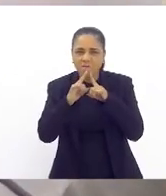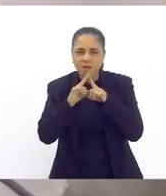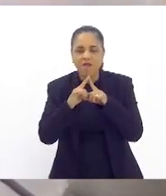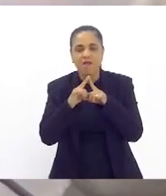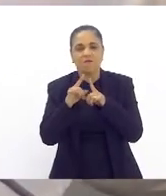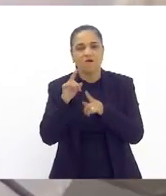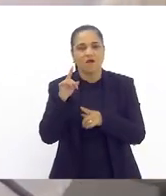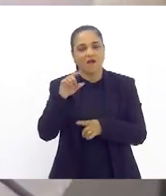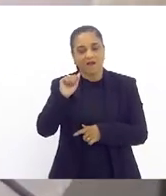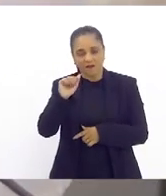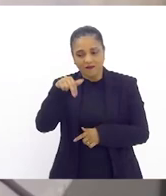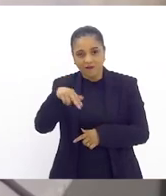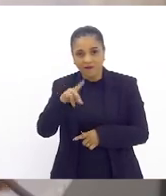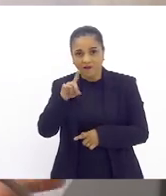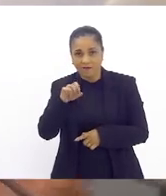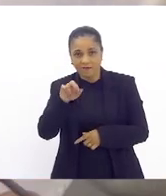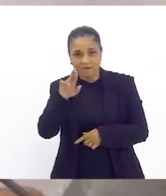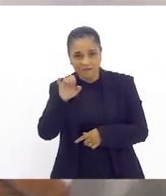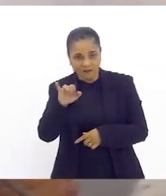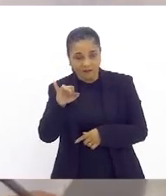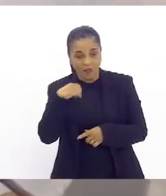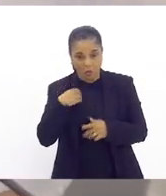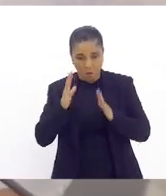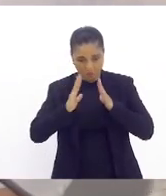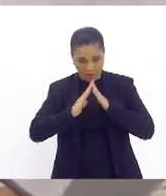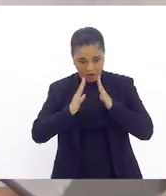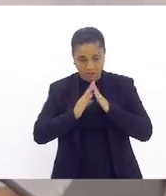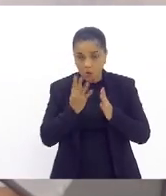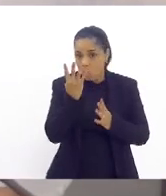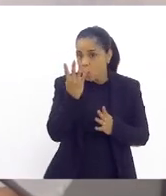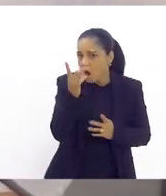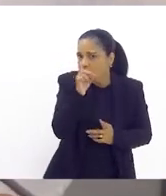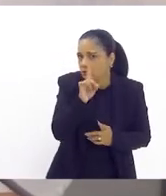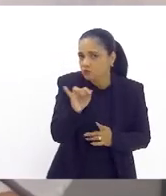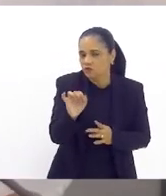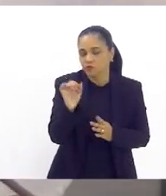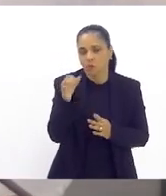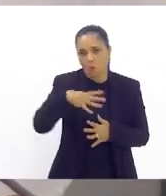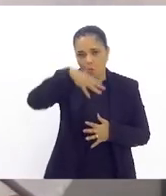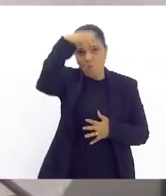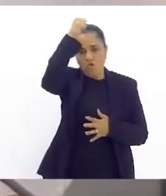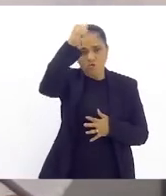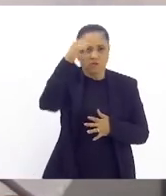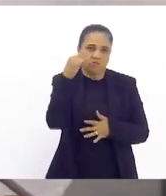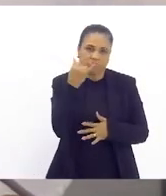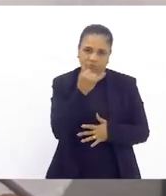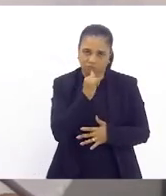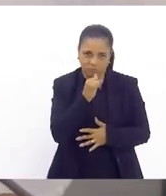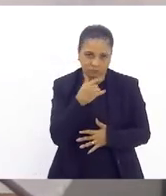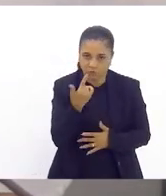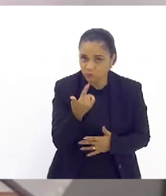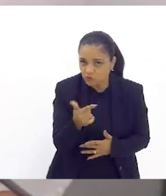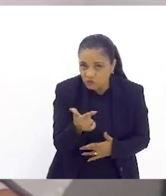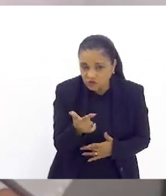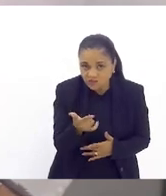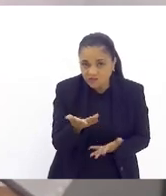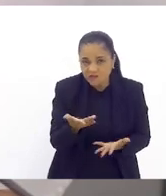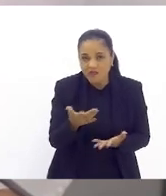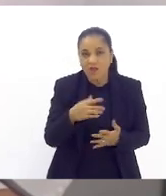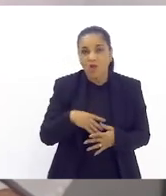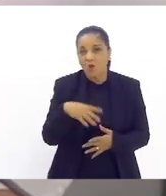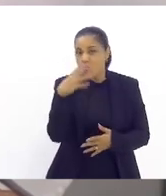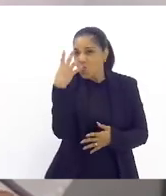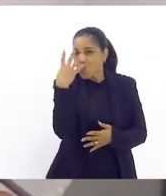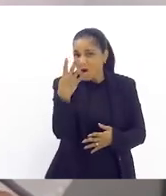de ter ficado na minha residência por exemplo quatro dias sem luz né eu tive nos últimos três meses cinco ar condicionados